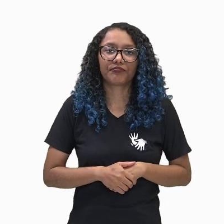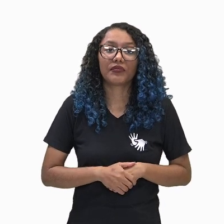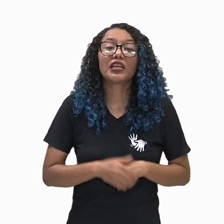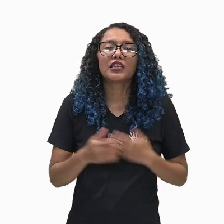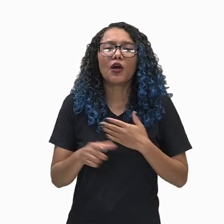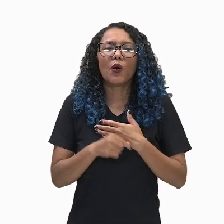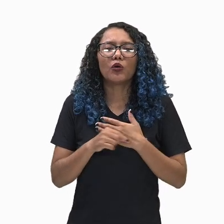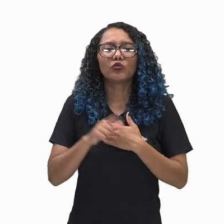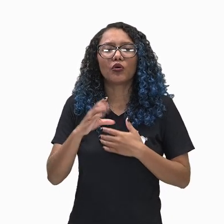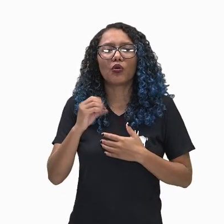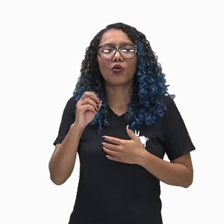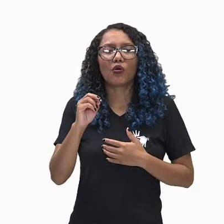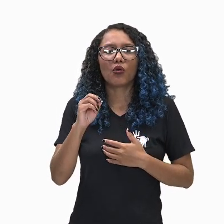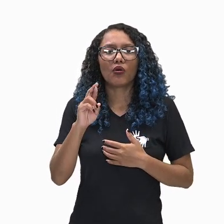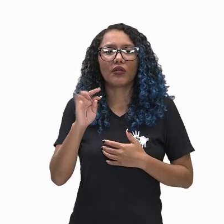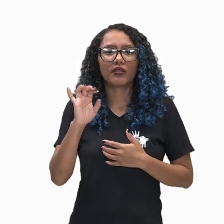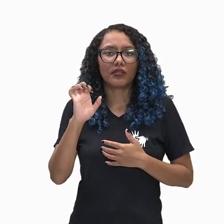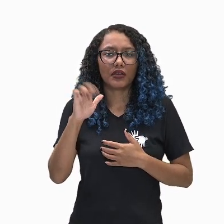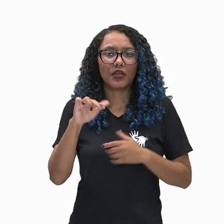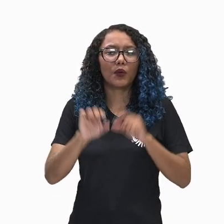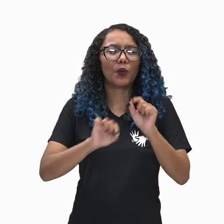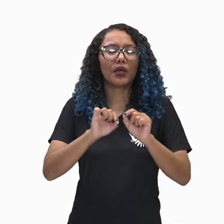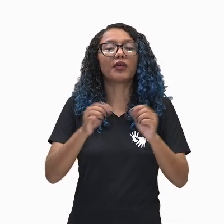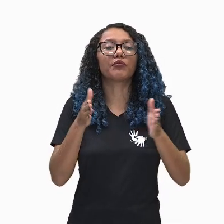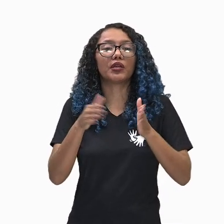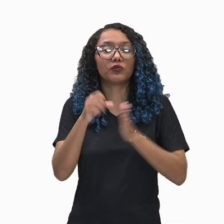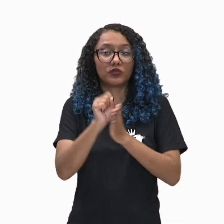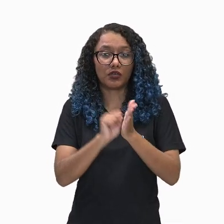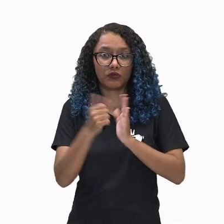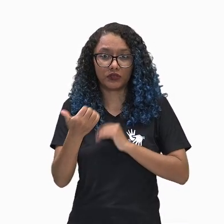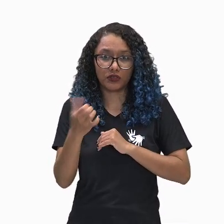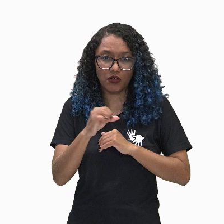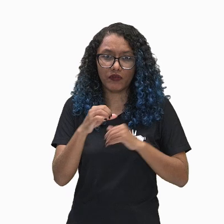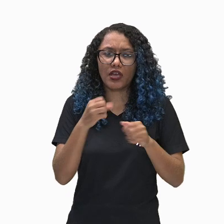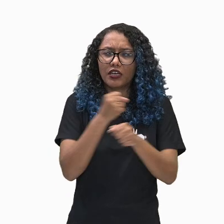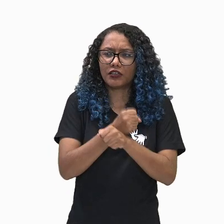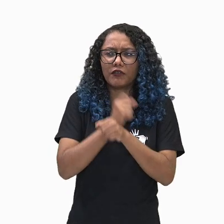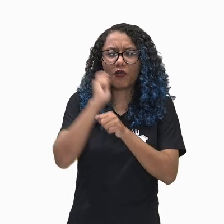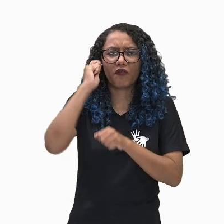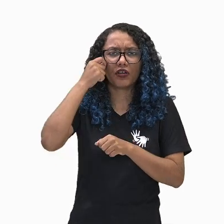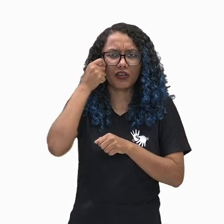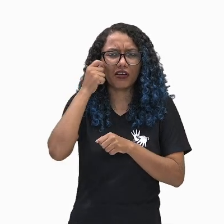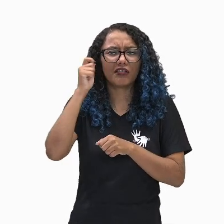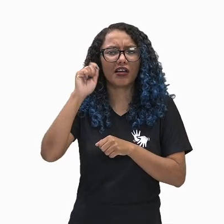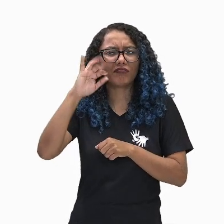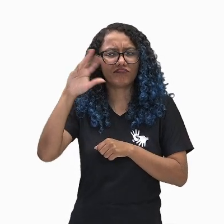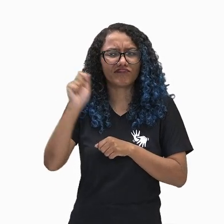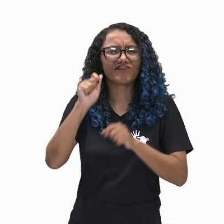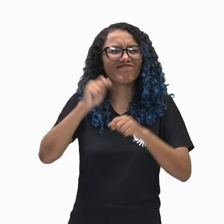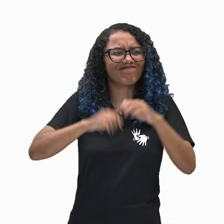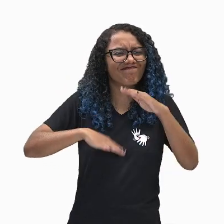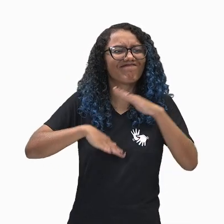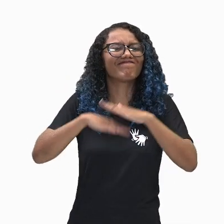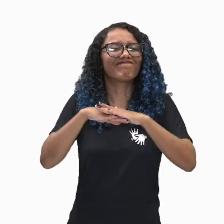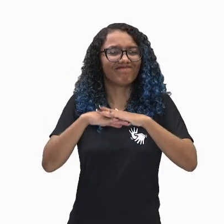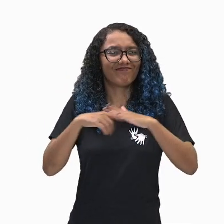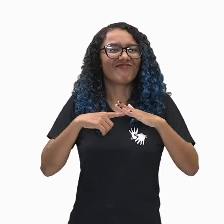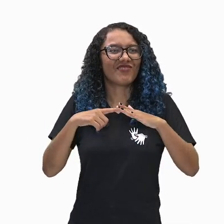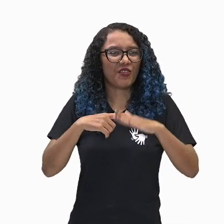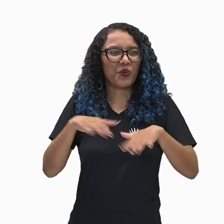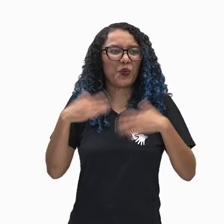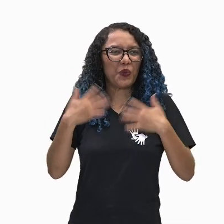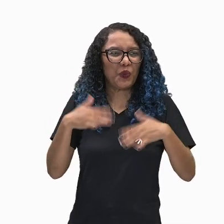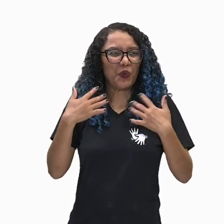Cotrim, durante então o século XIX, a escravidão africana atingiu seu ponto máximo no Brasil.